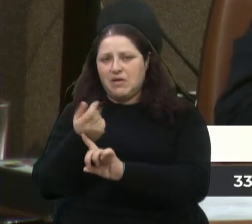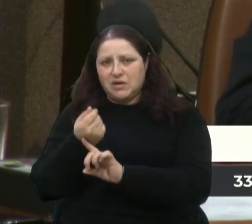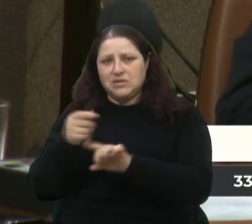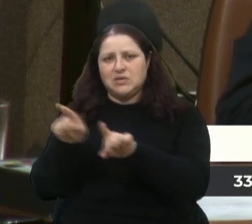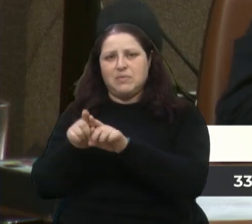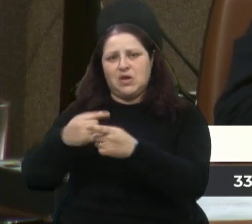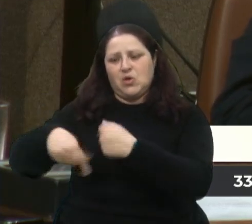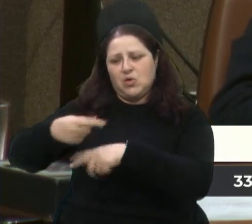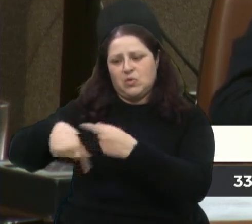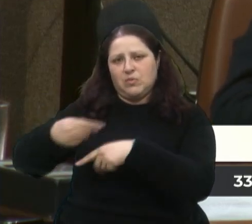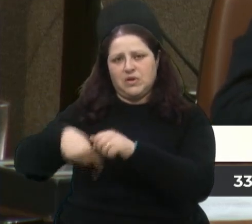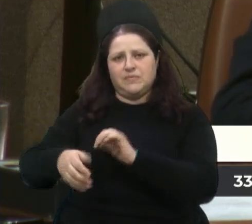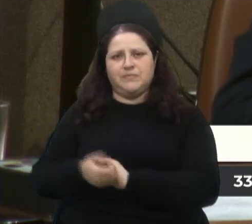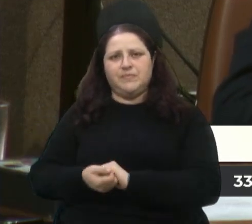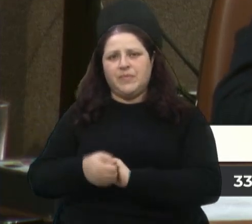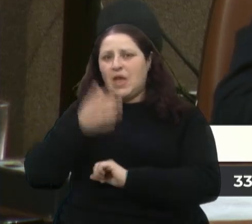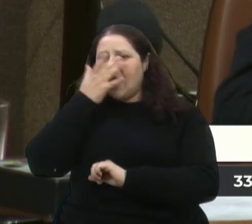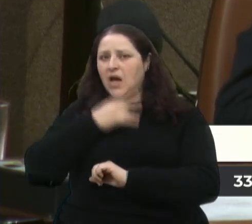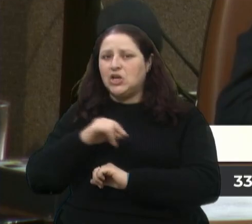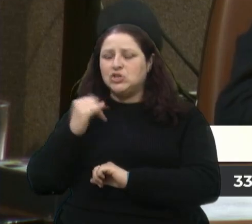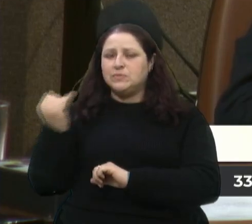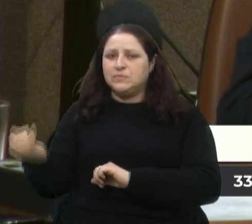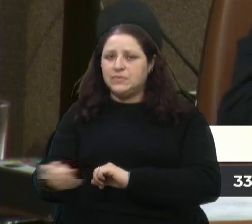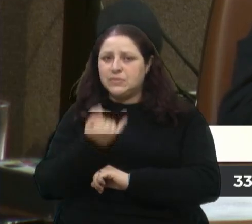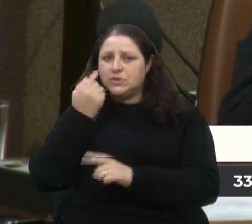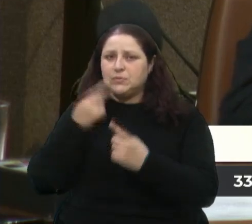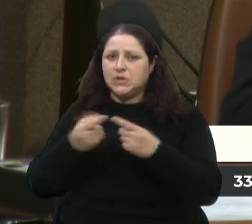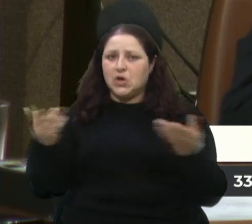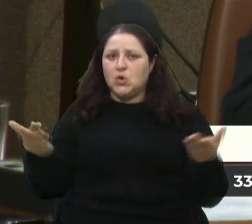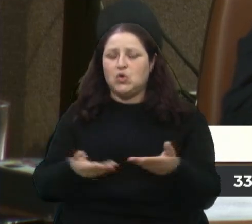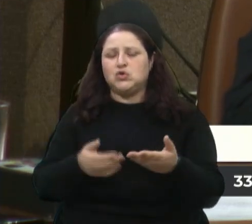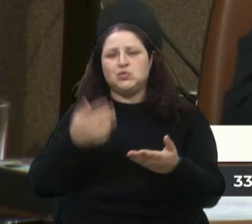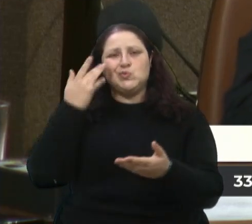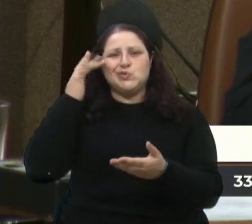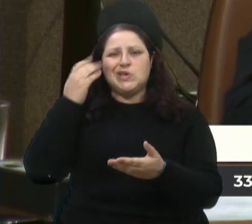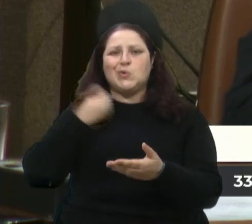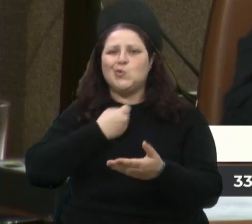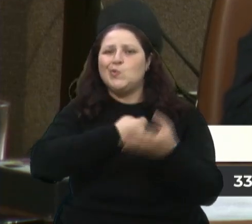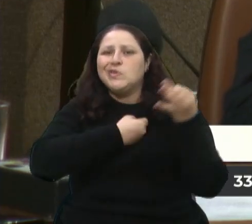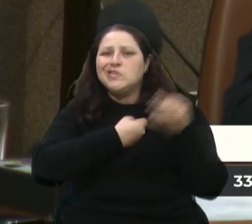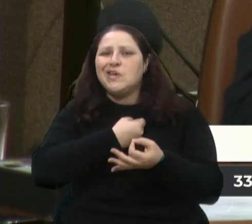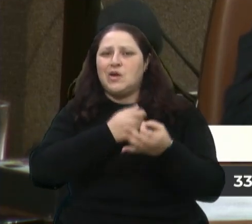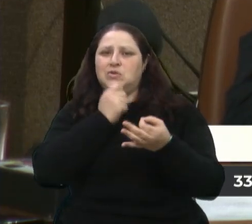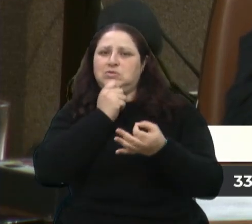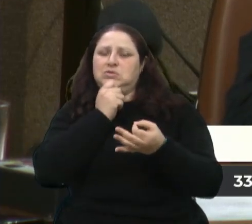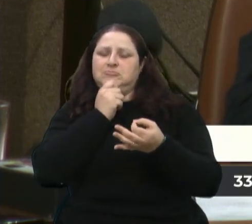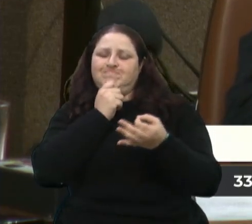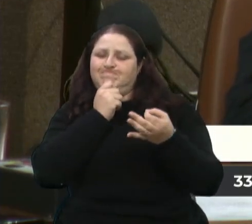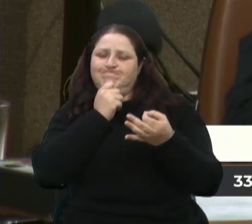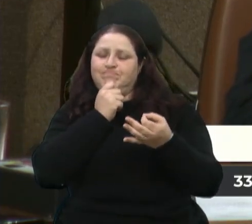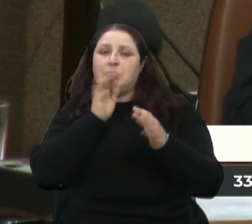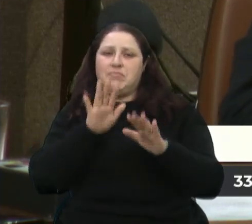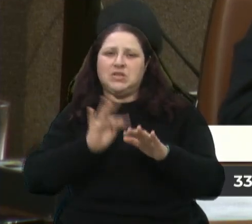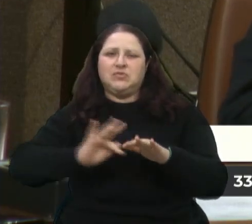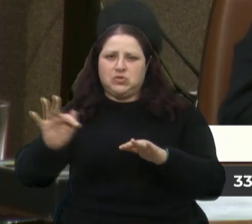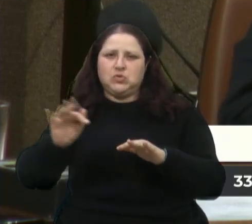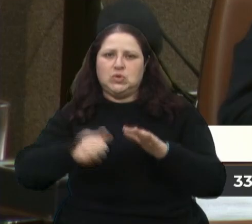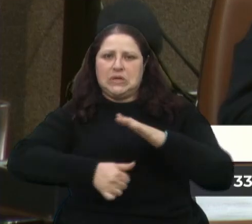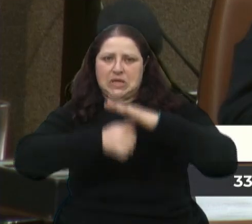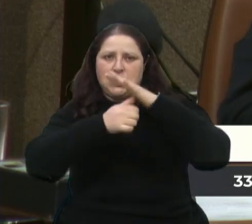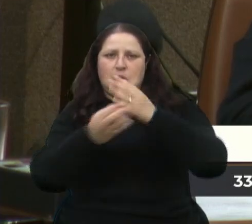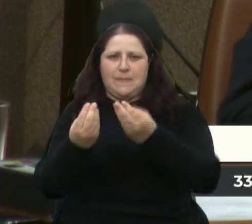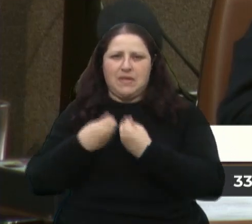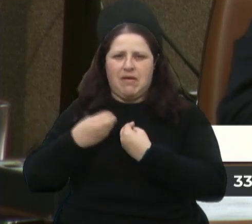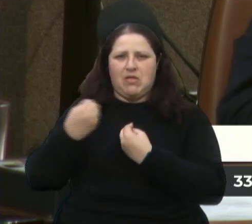Então, eu acho importante porque hoje, eu não tenho bem os números corretos aqui ainda, mas vou ter, o reitor vai me passar todos